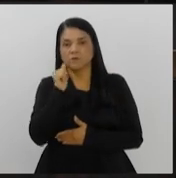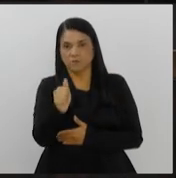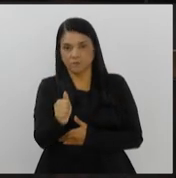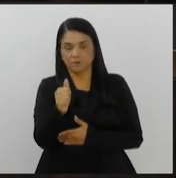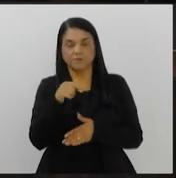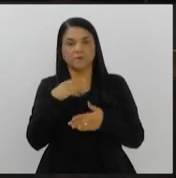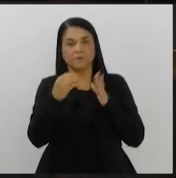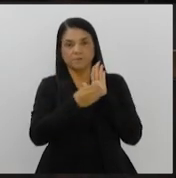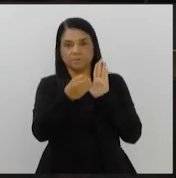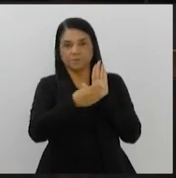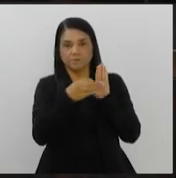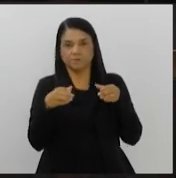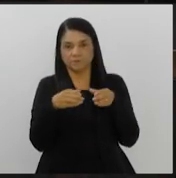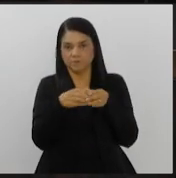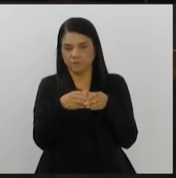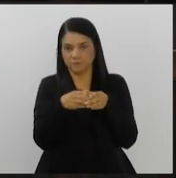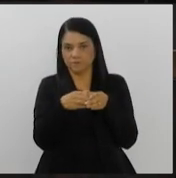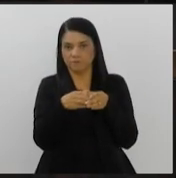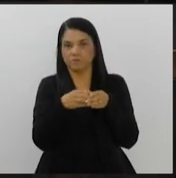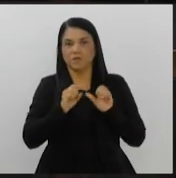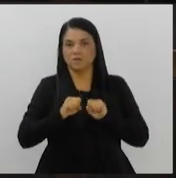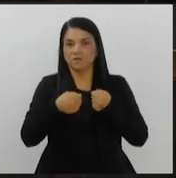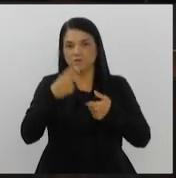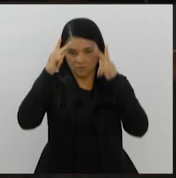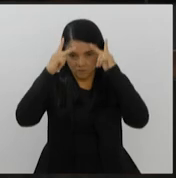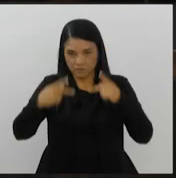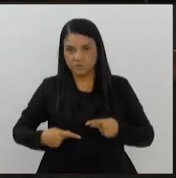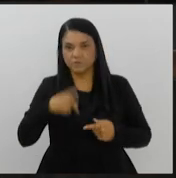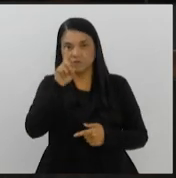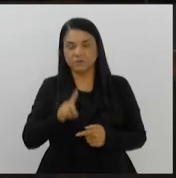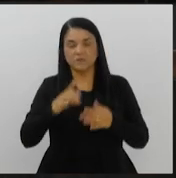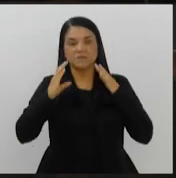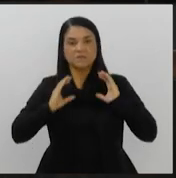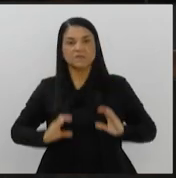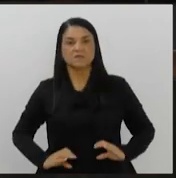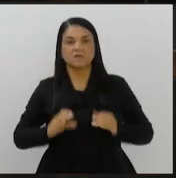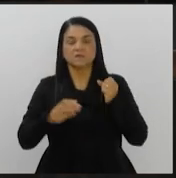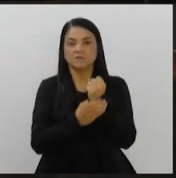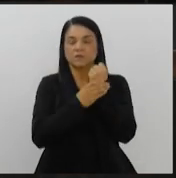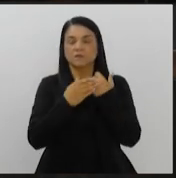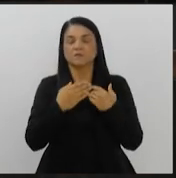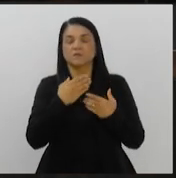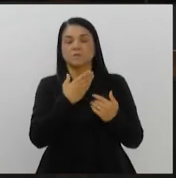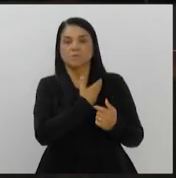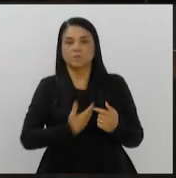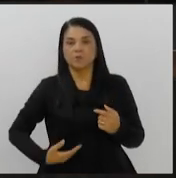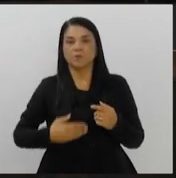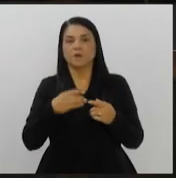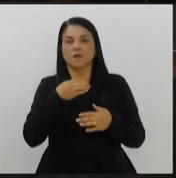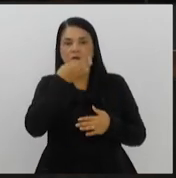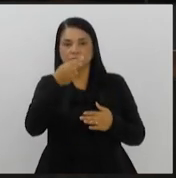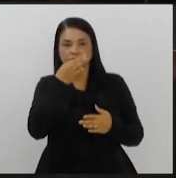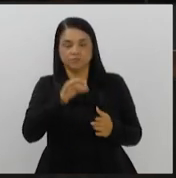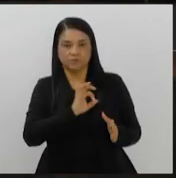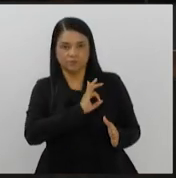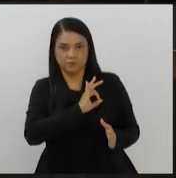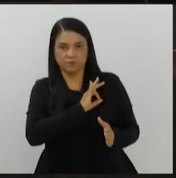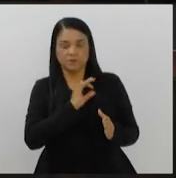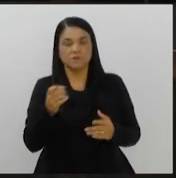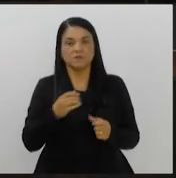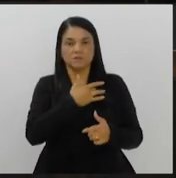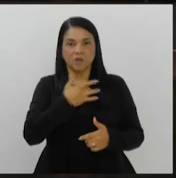de pareceres das comissões. Defesa do Direito Humano, Cidadania, Segurança Pública, Assunto de Polícia, Saúde,